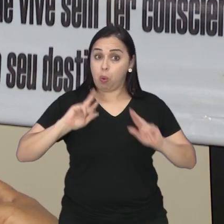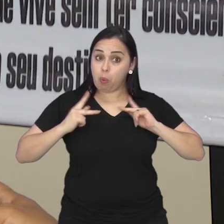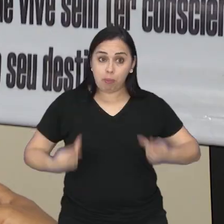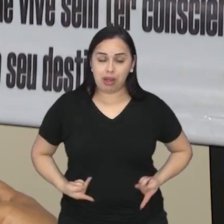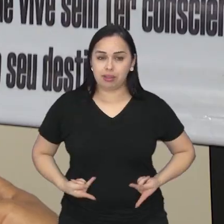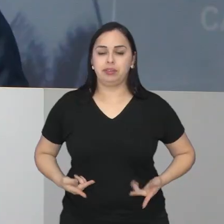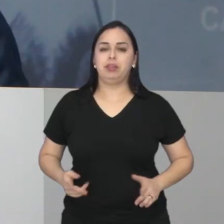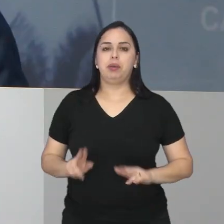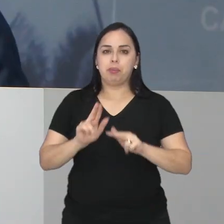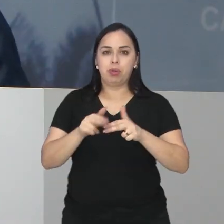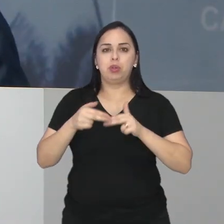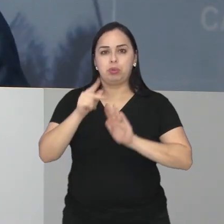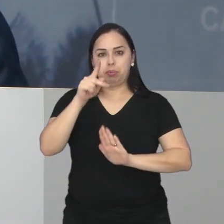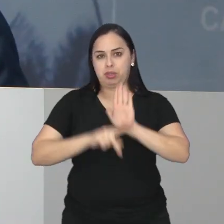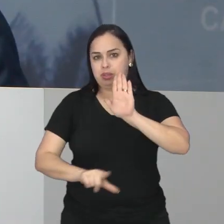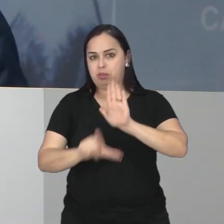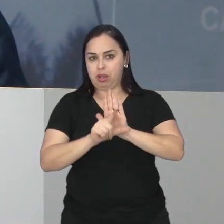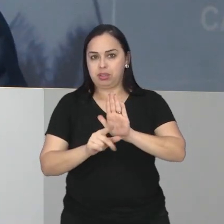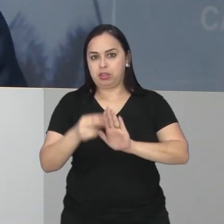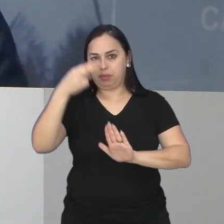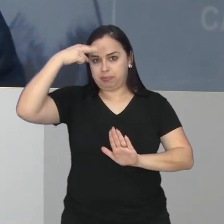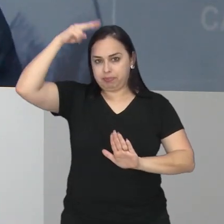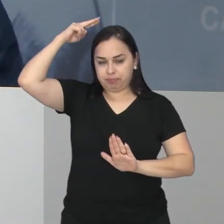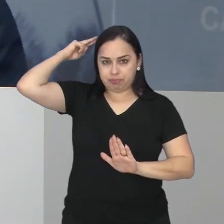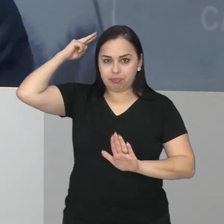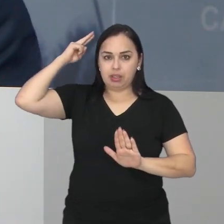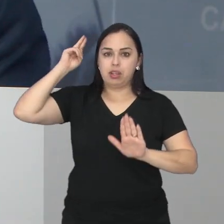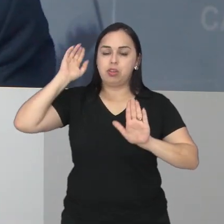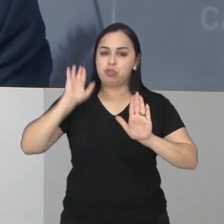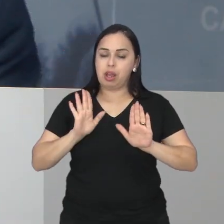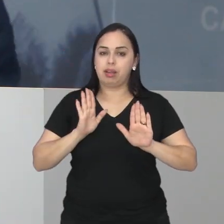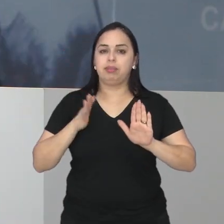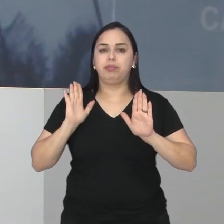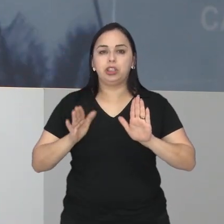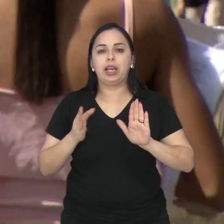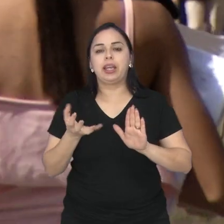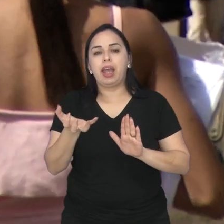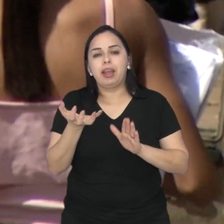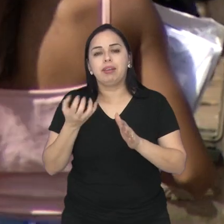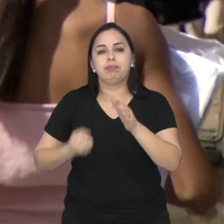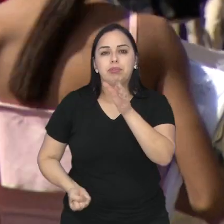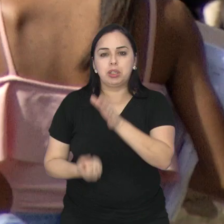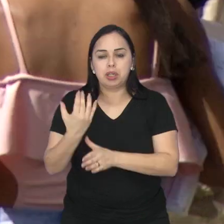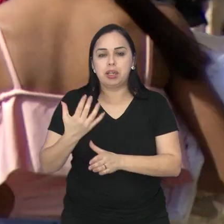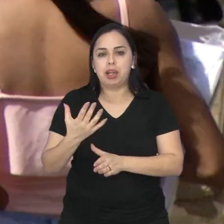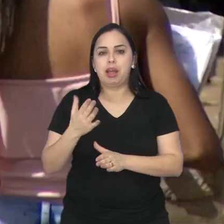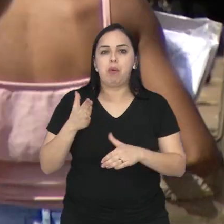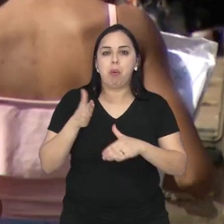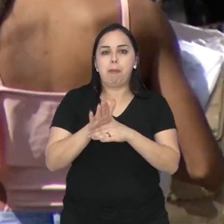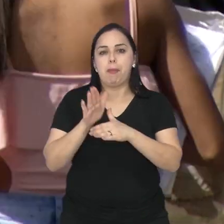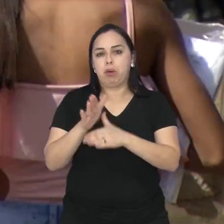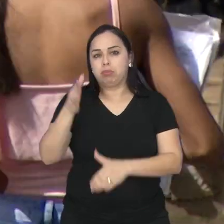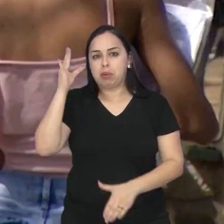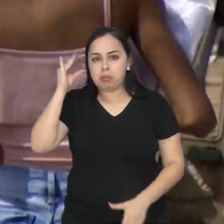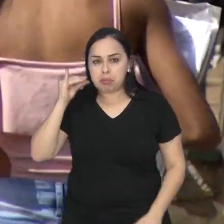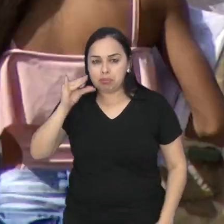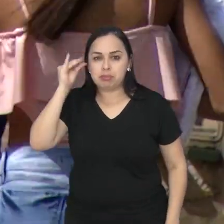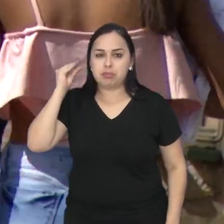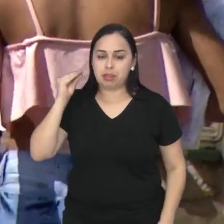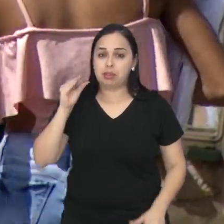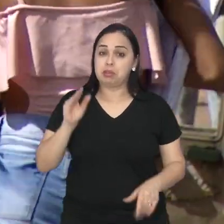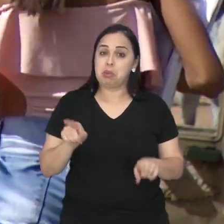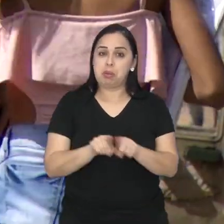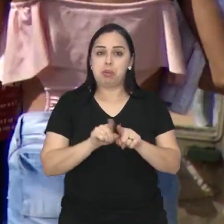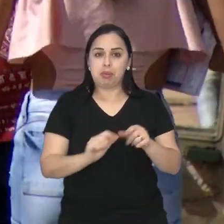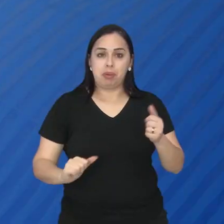são seres humanos, né? Um projeto de lei do vereador Robertinho da Padaria já prevê um programa de apoio às pessoas com esquizofrenia e